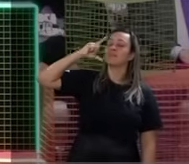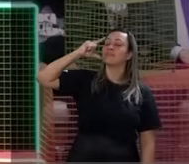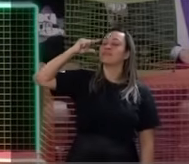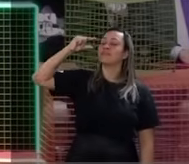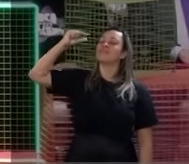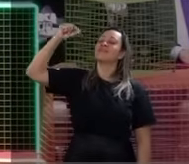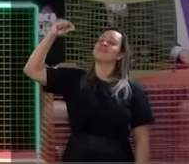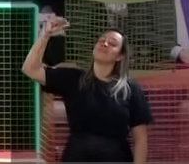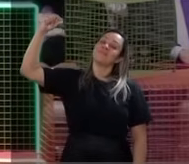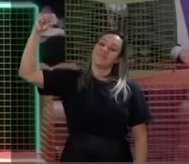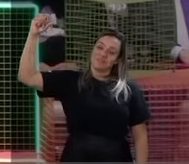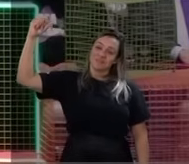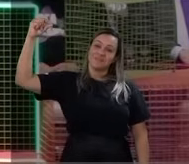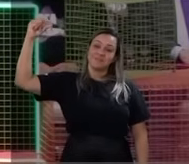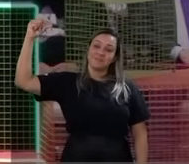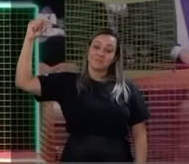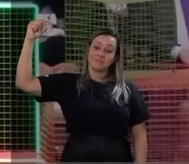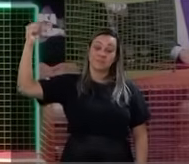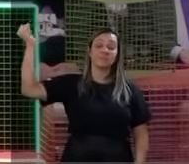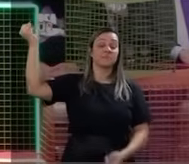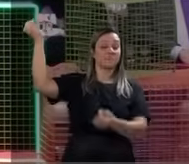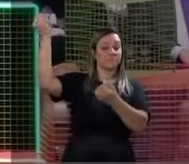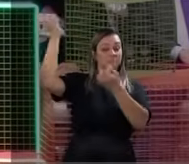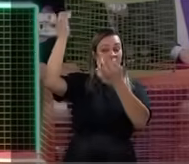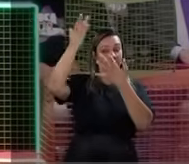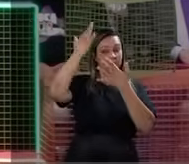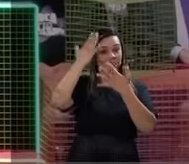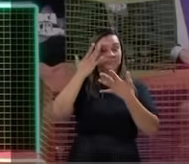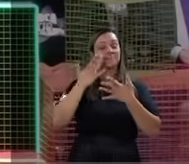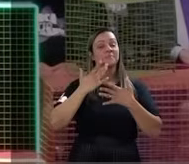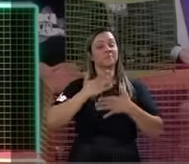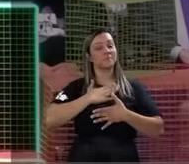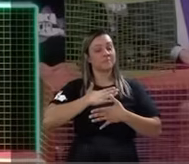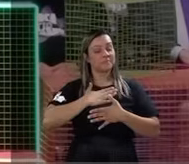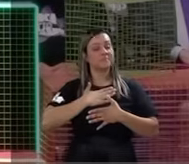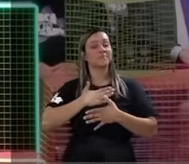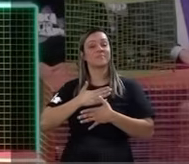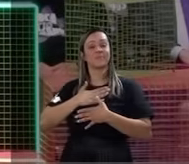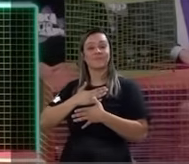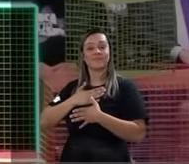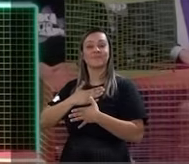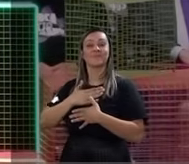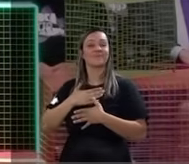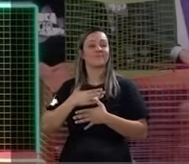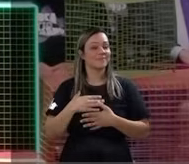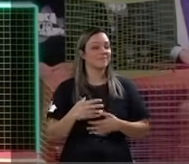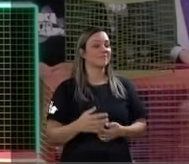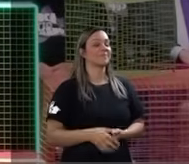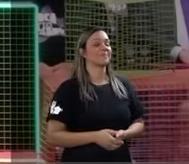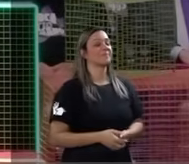estendeu a sua mão para